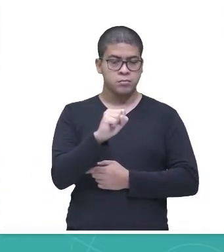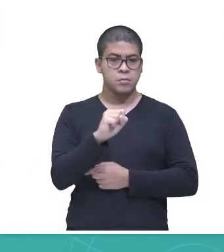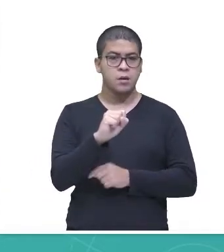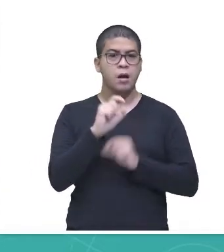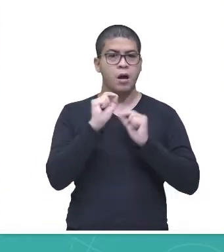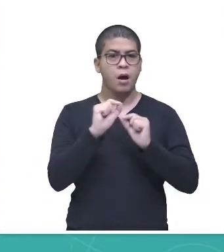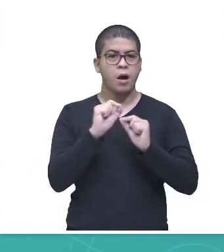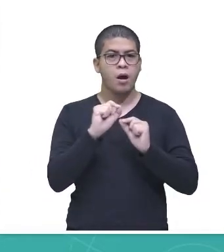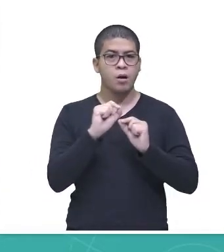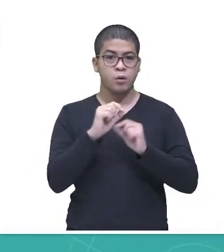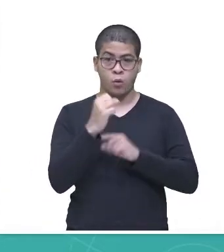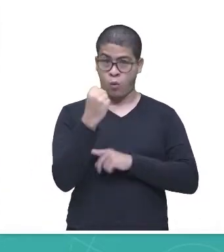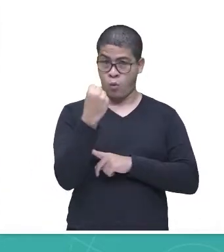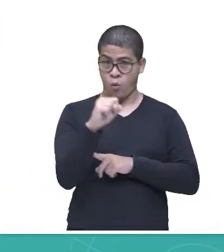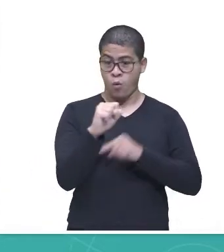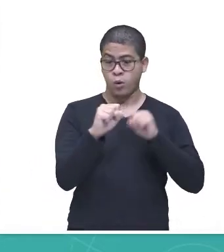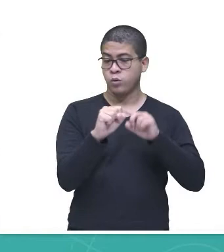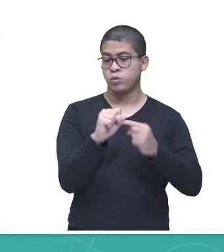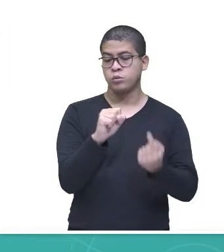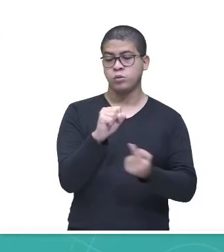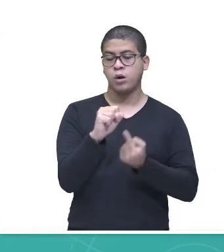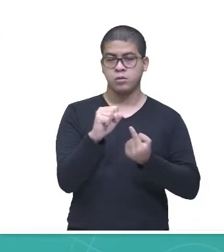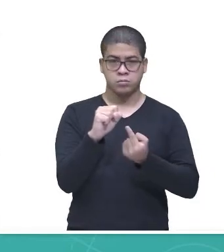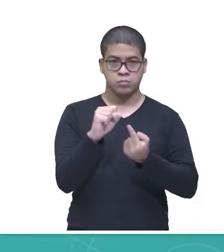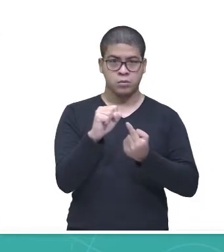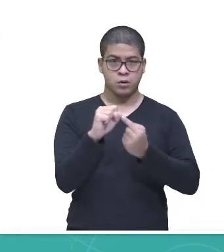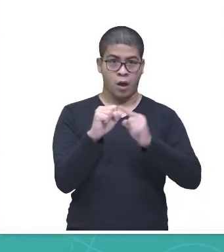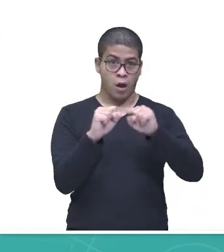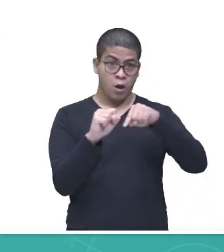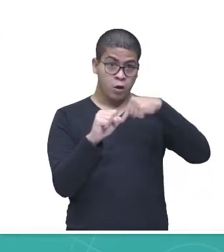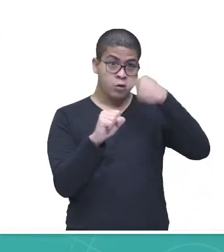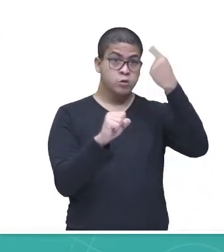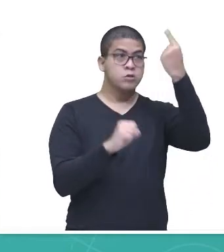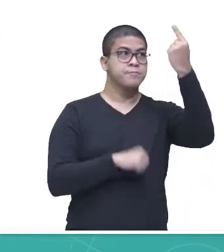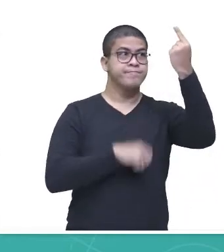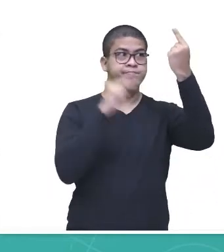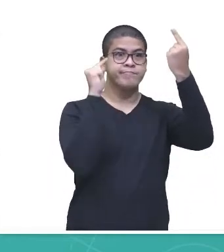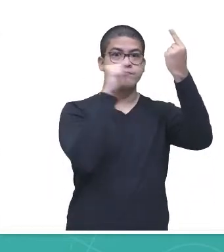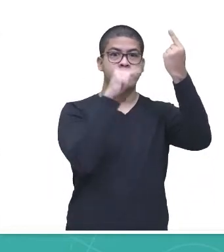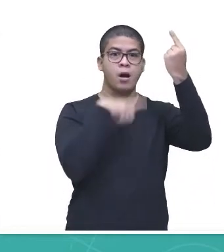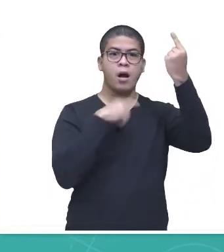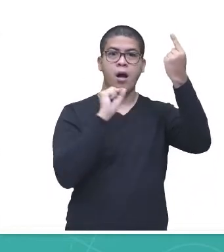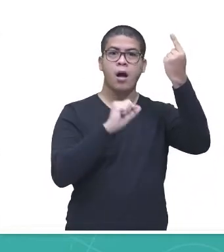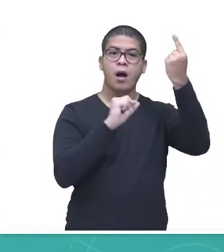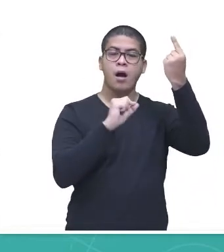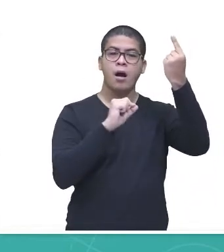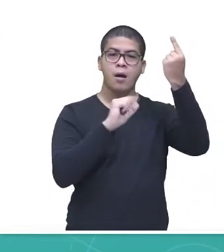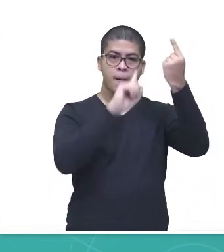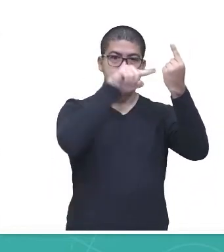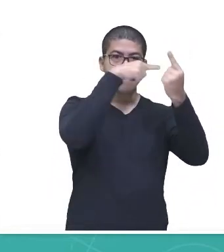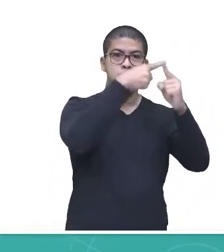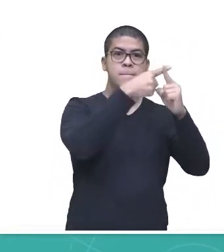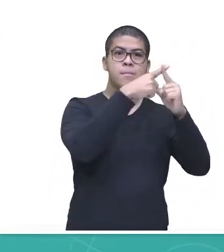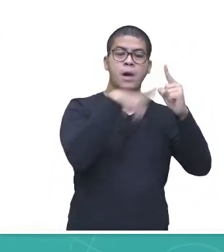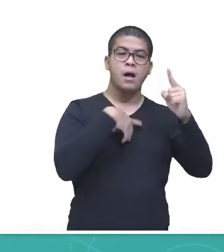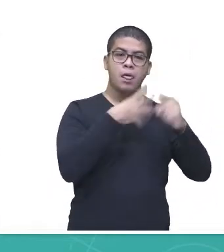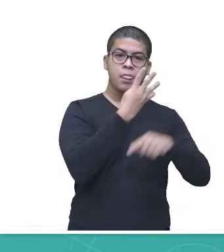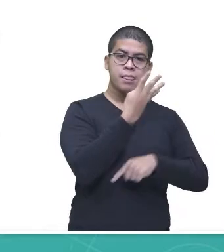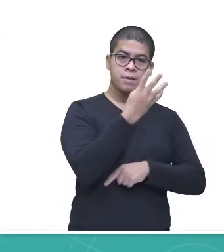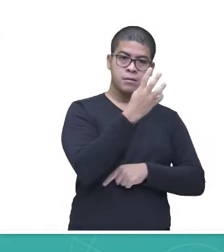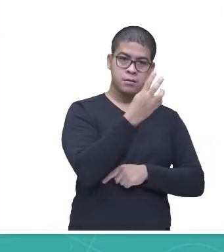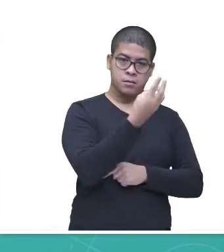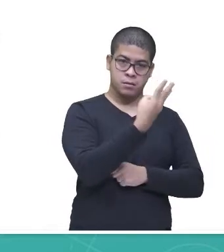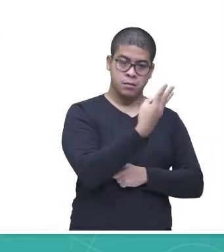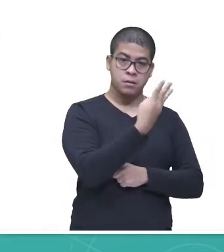minutos, ficamos com 8 minutos na coluna dos minutos e transformamos os 60 minutos em 1 grau, que é somado na coluna